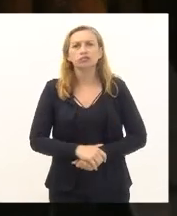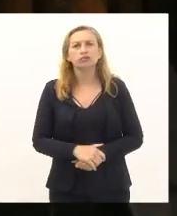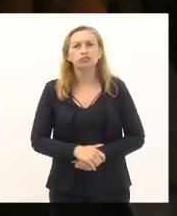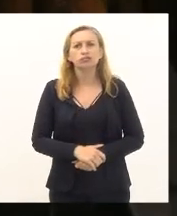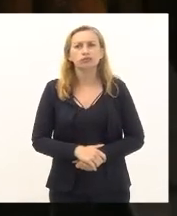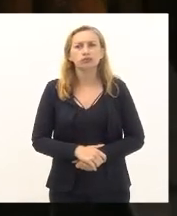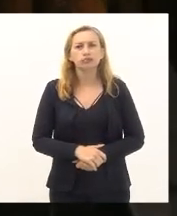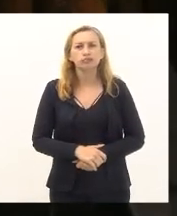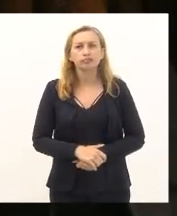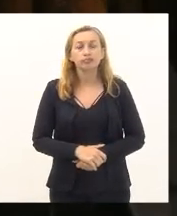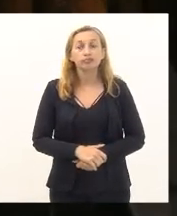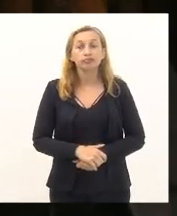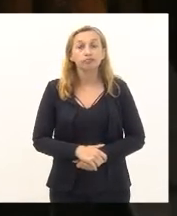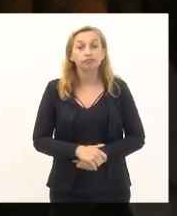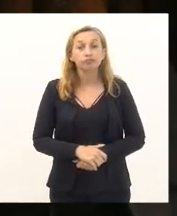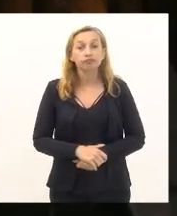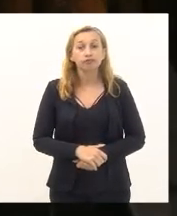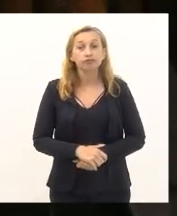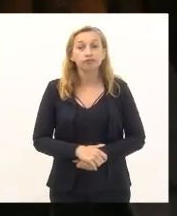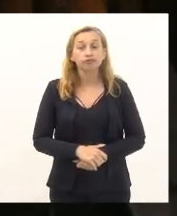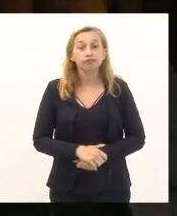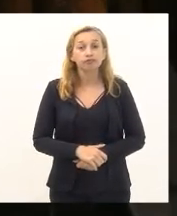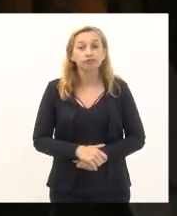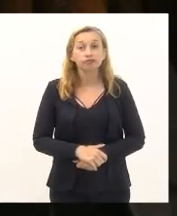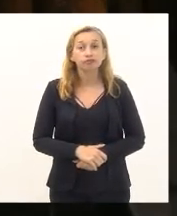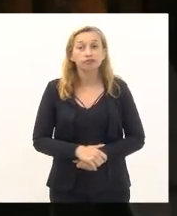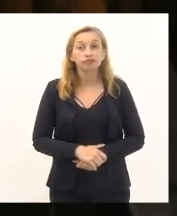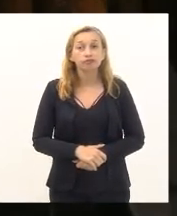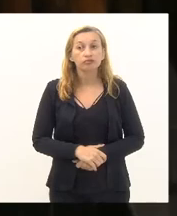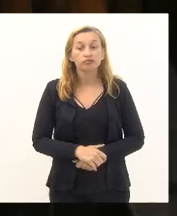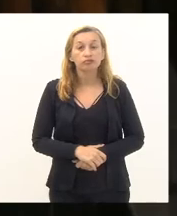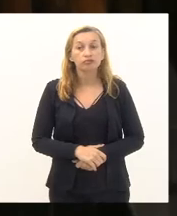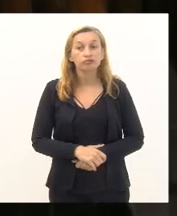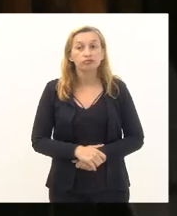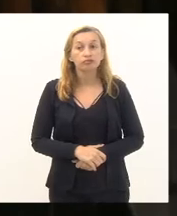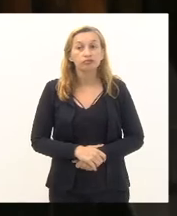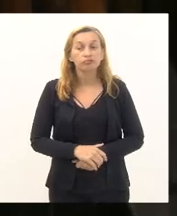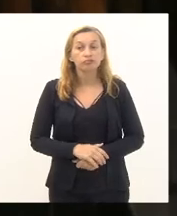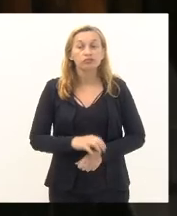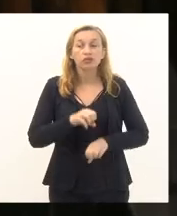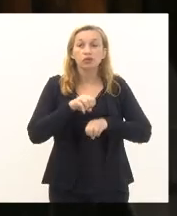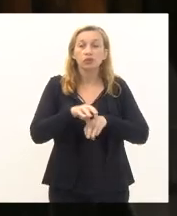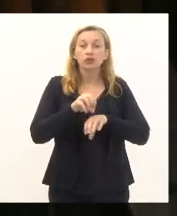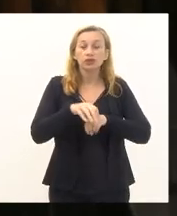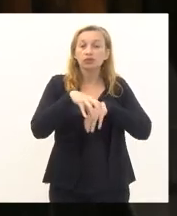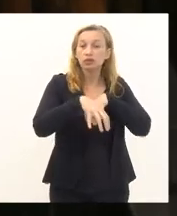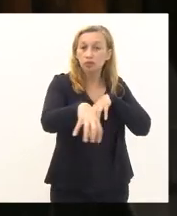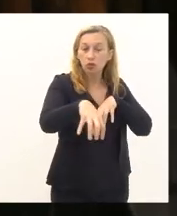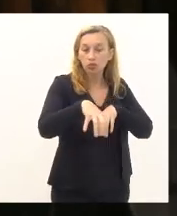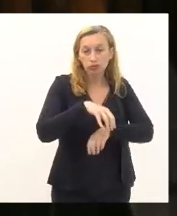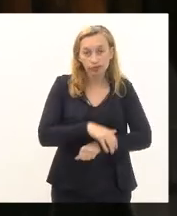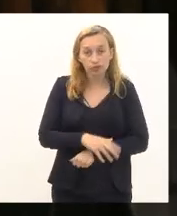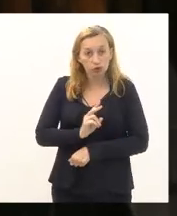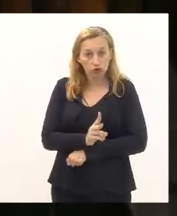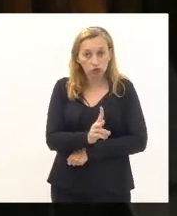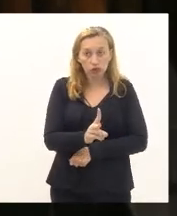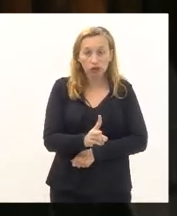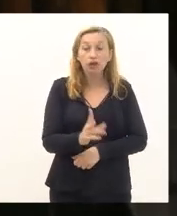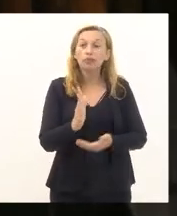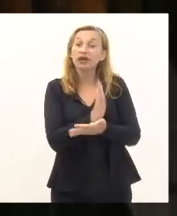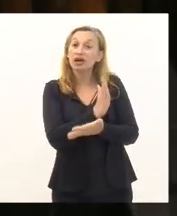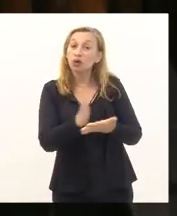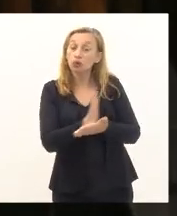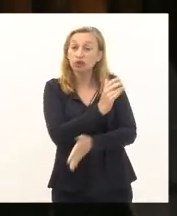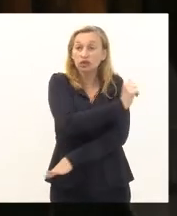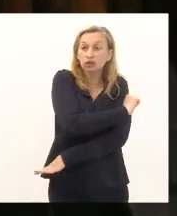estão tendo que manter informalmente o ensino remoto para que alguns